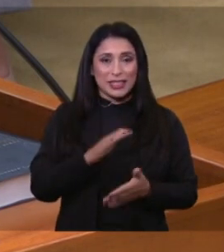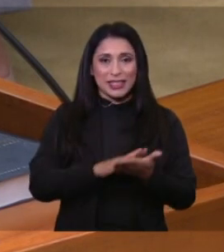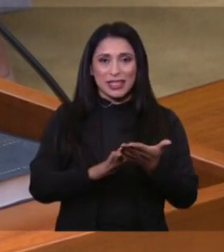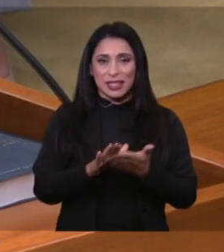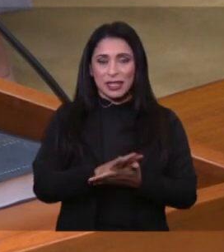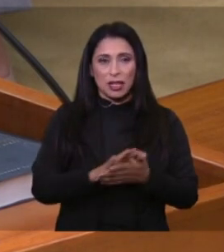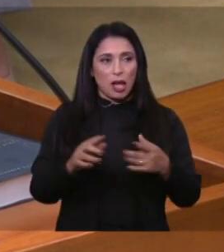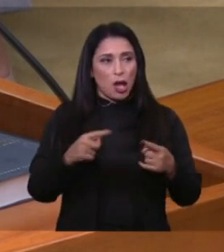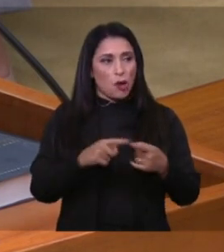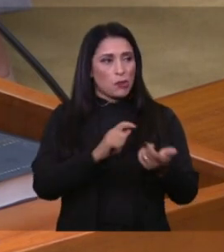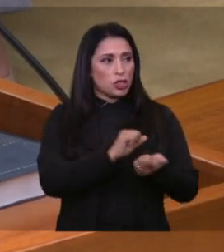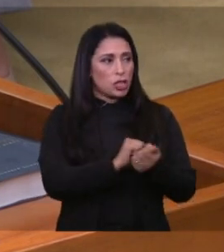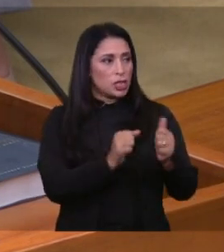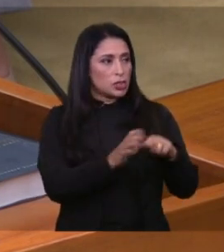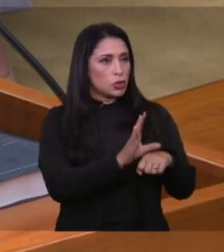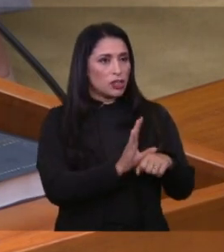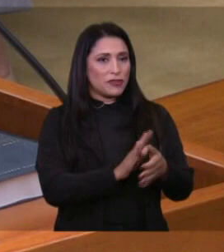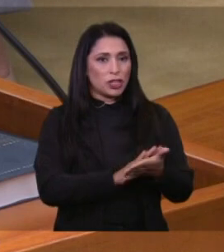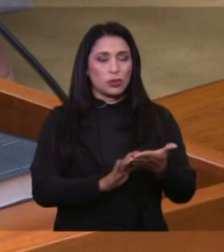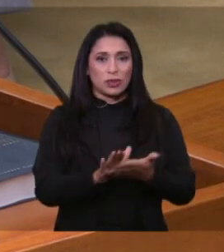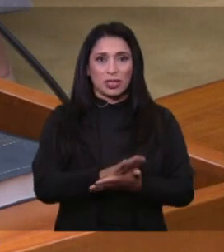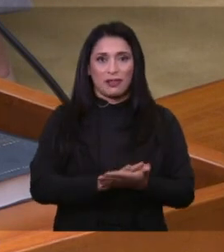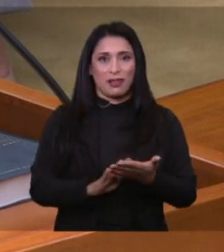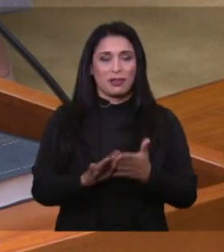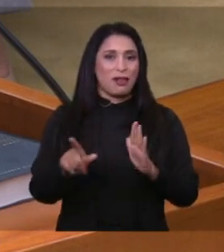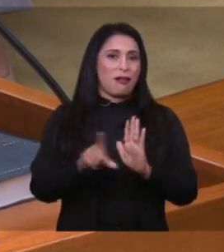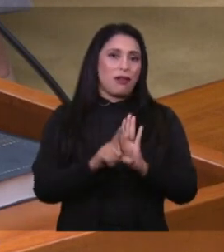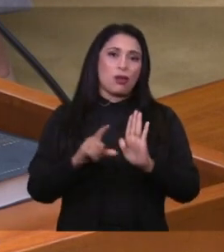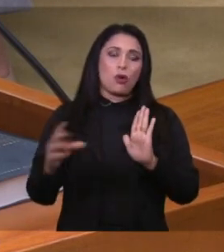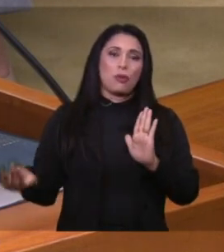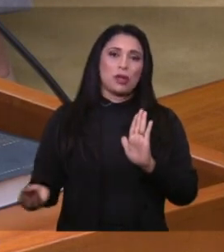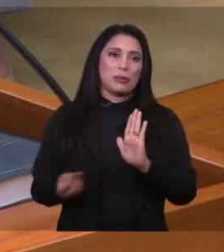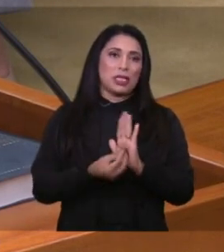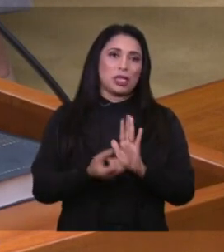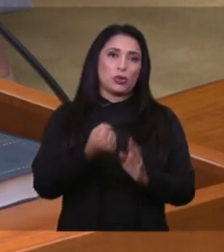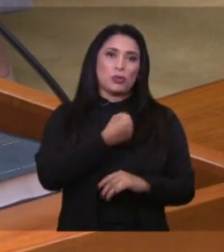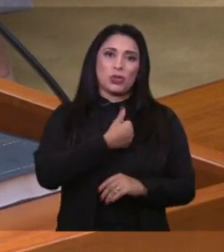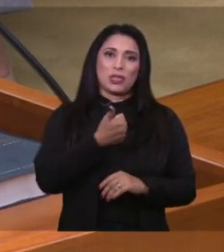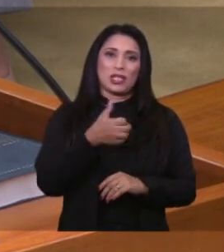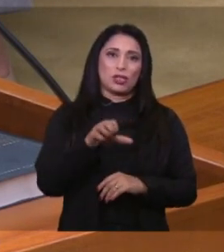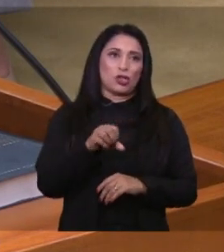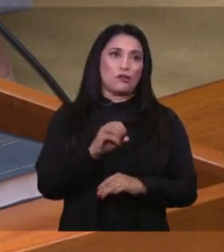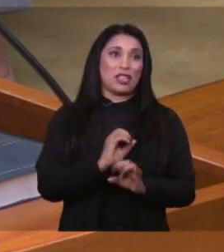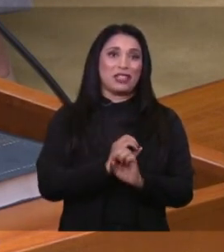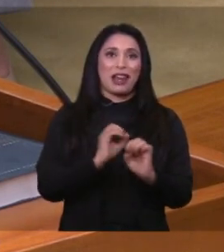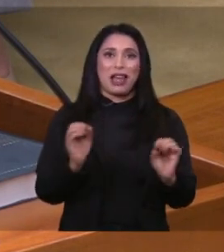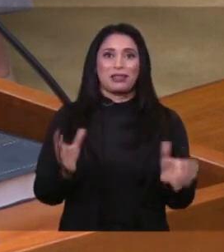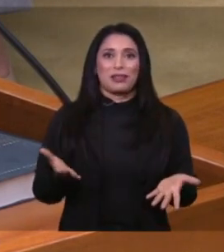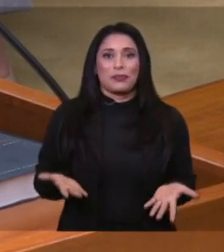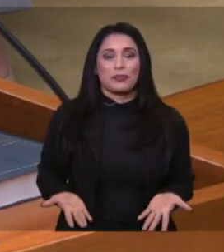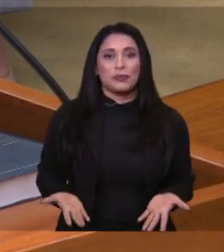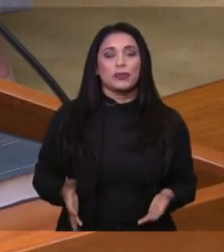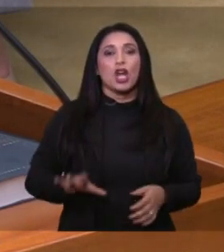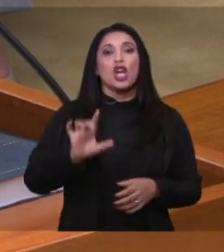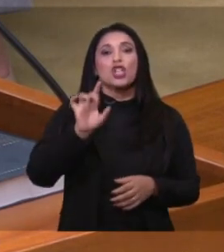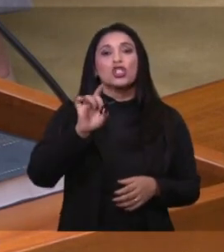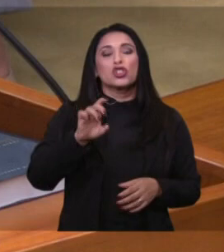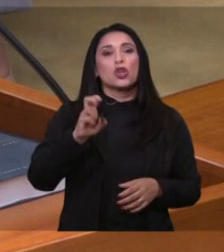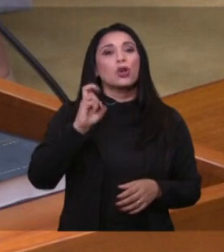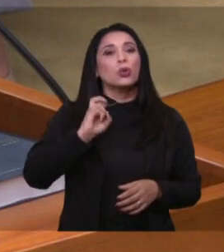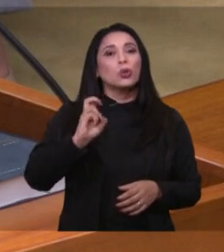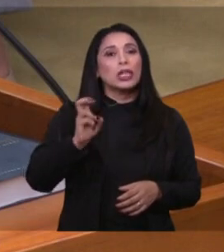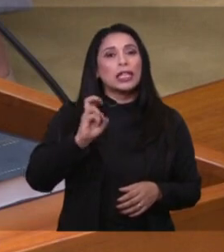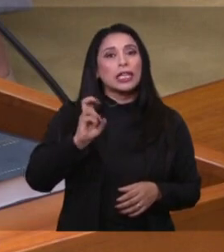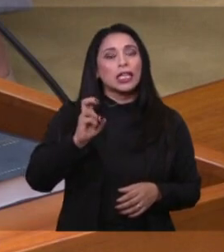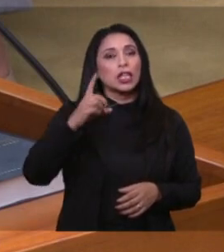efeito e não havia sido promulgada a Lei Complementar 190. Apenas no quinto dia